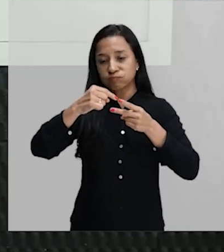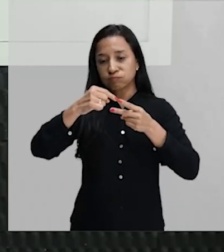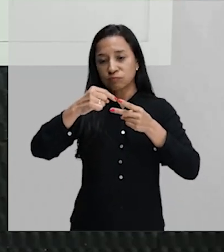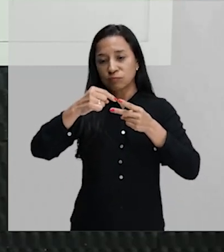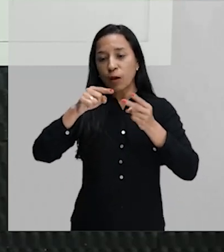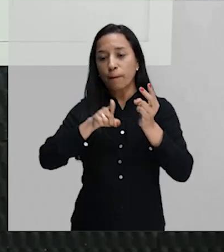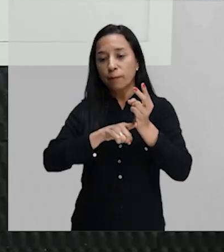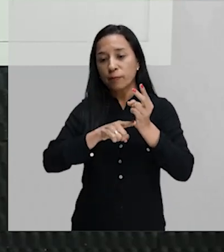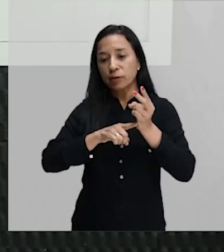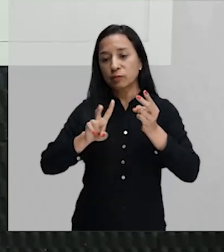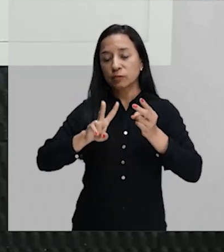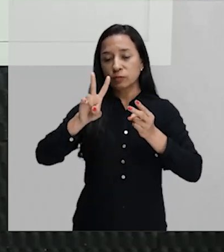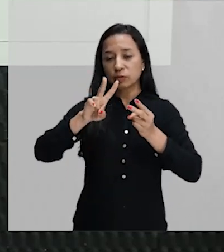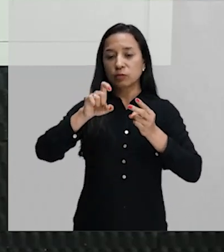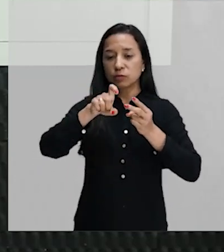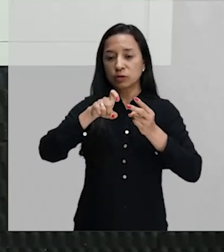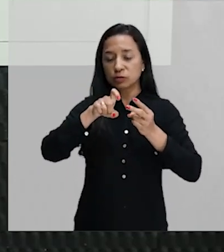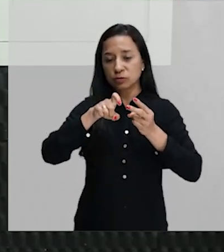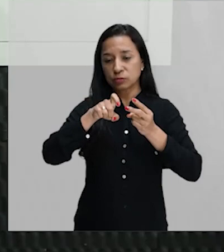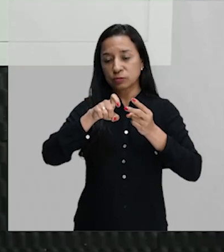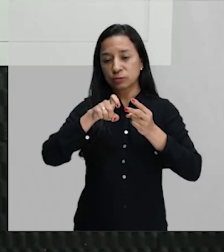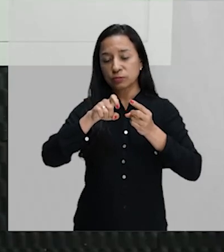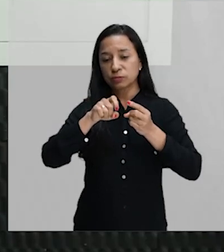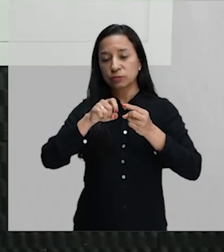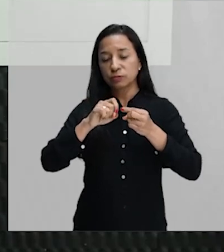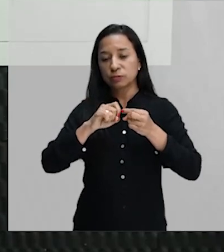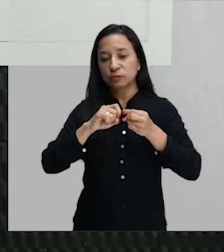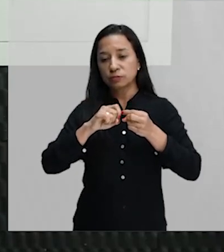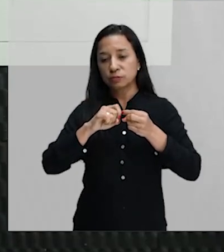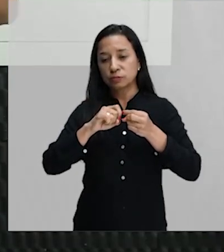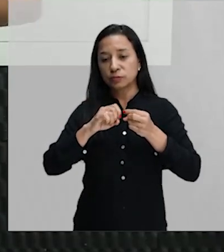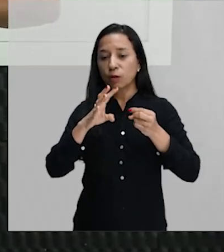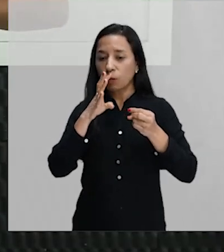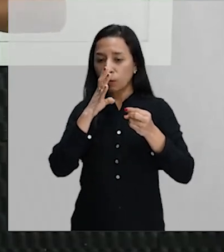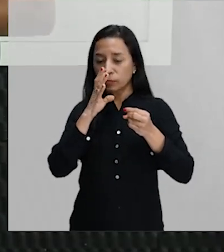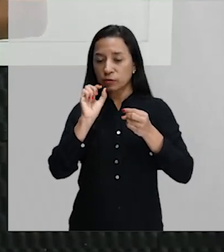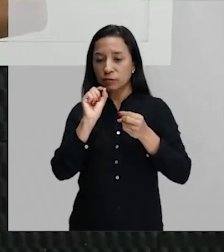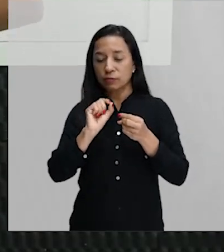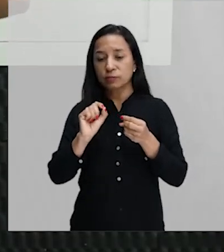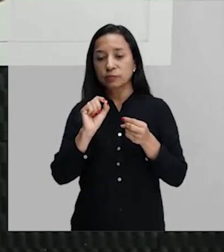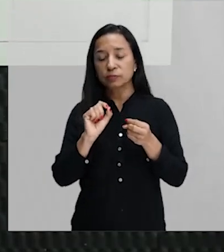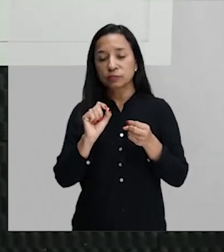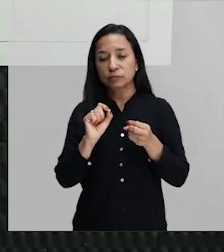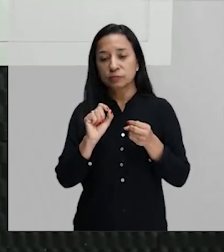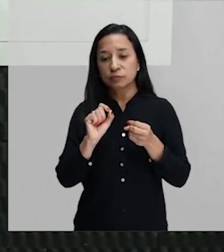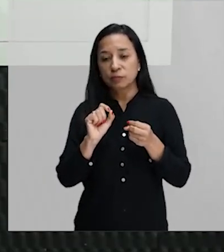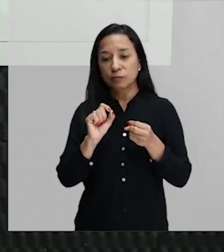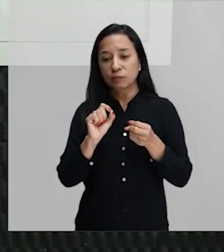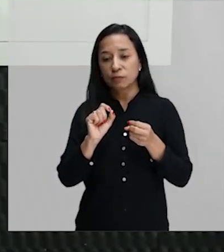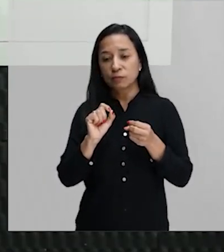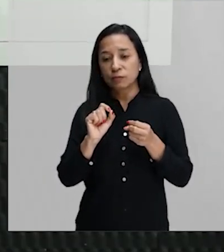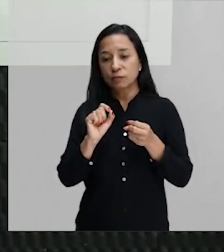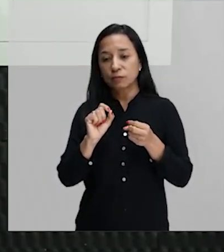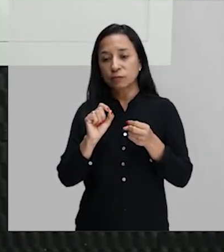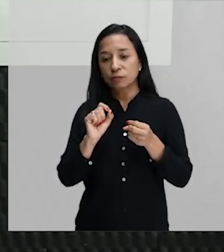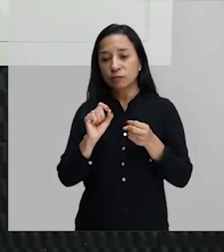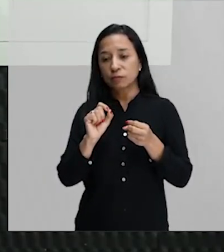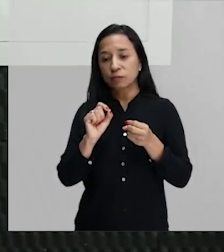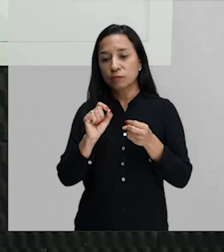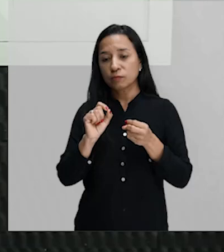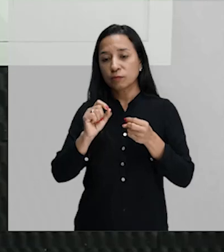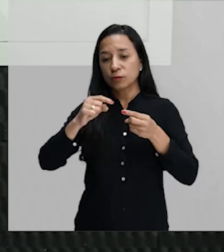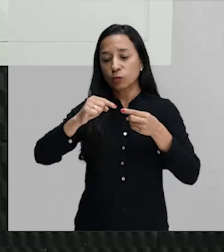que é x. Ó. Tem esse arco que é π menos x. Observe uma coisa, que esses dois arcos eles